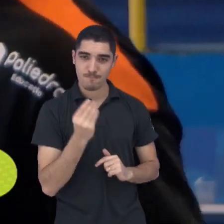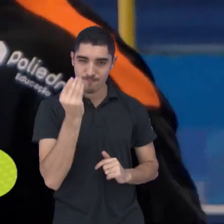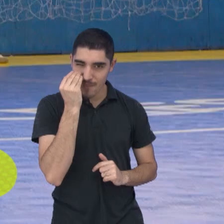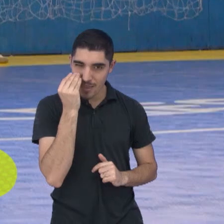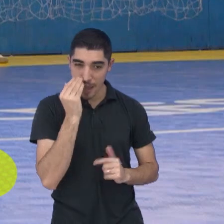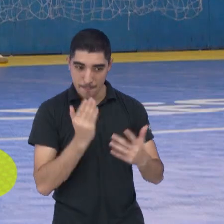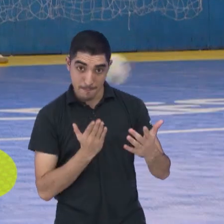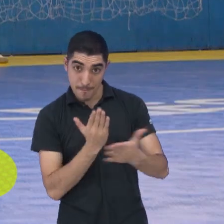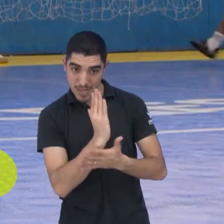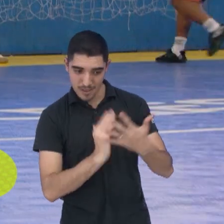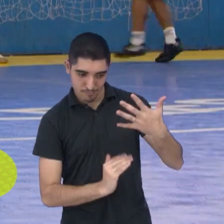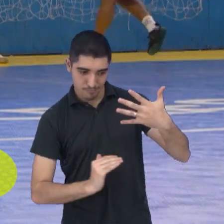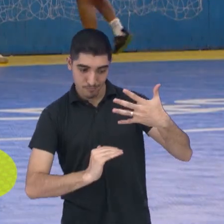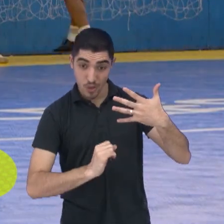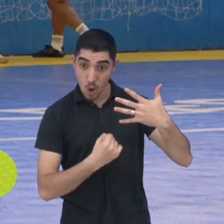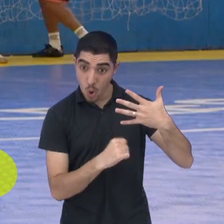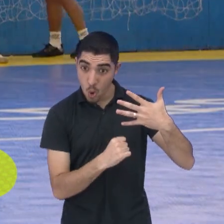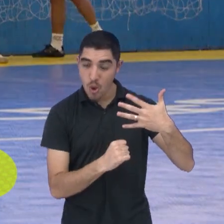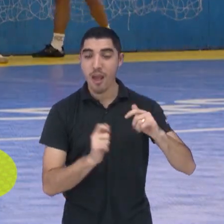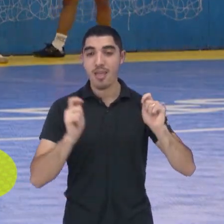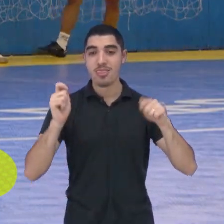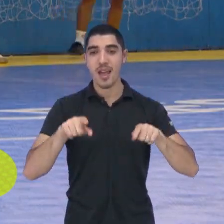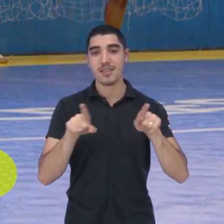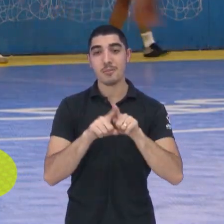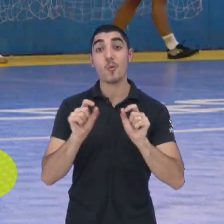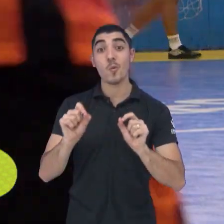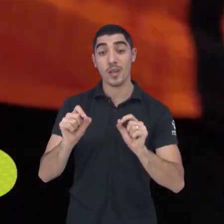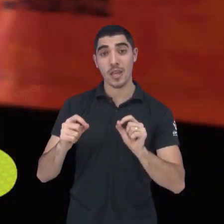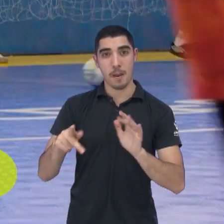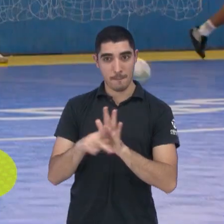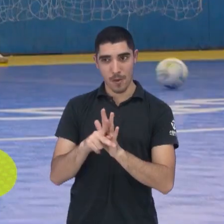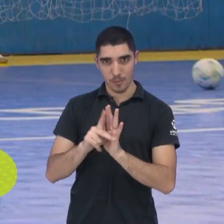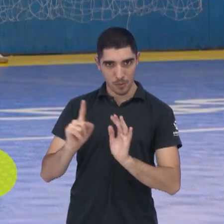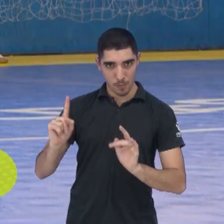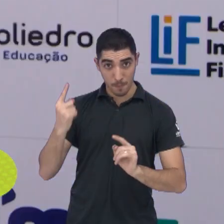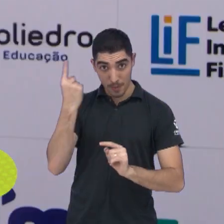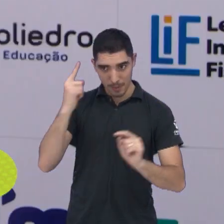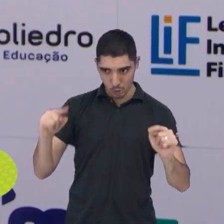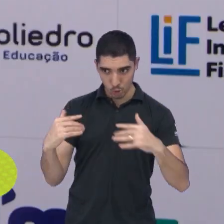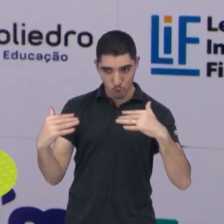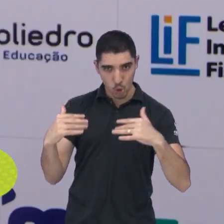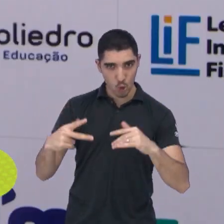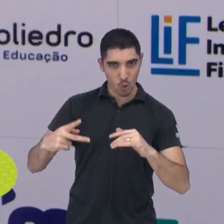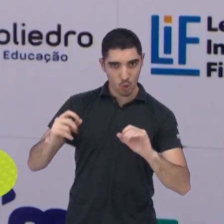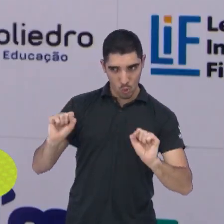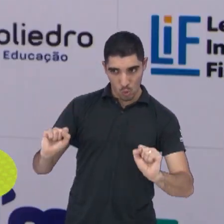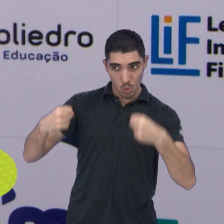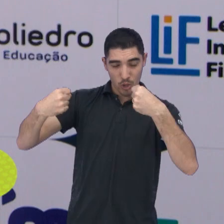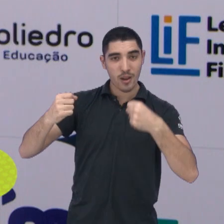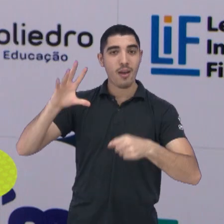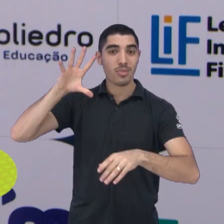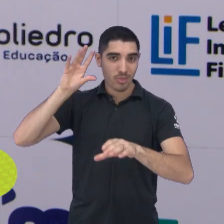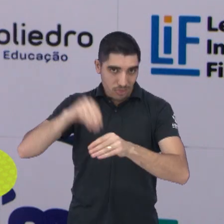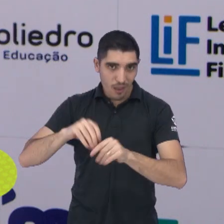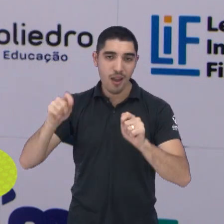em 8º garante também a vantagem de decidir as 8avas de final em casa. A gente tem uma força muito grande aqui dentro de